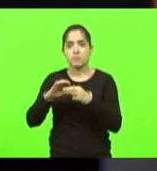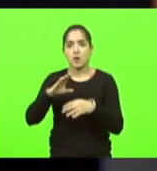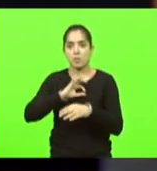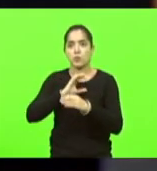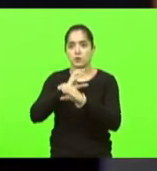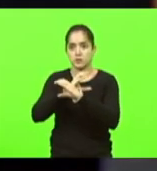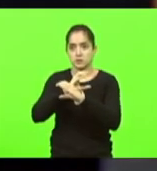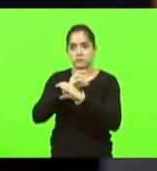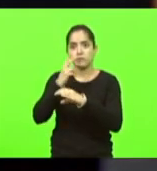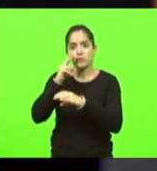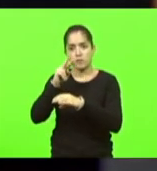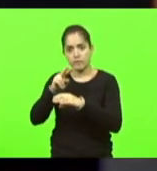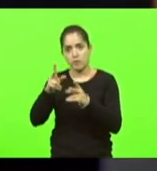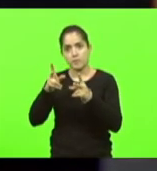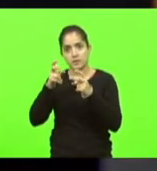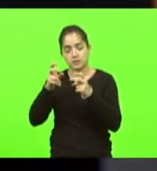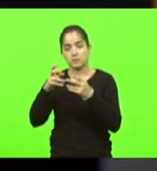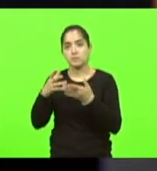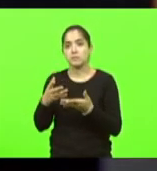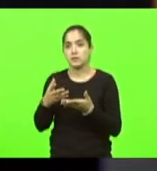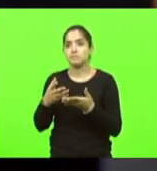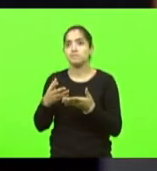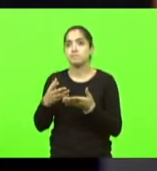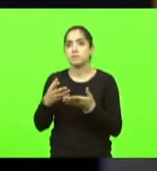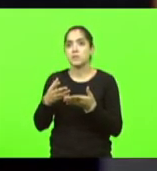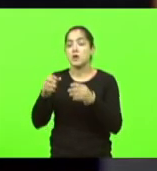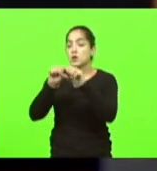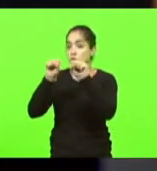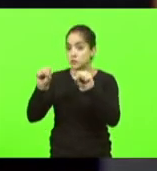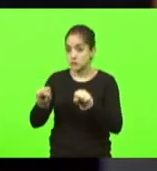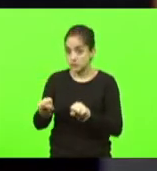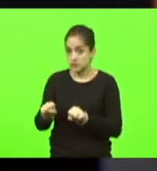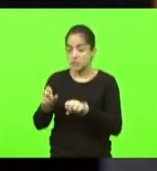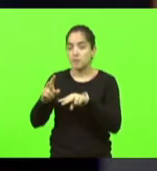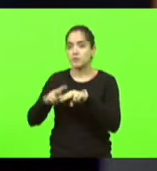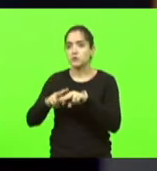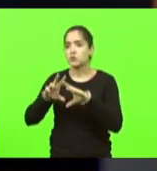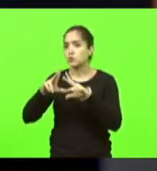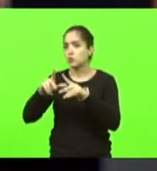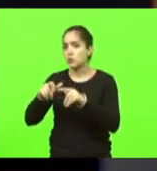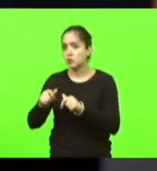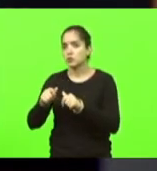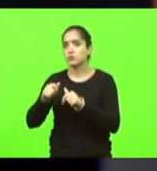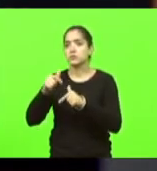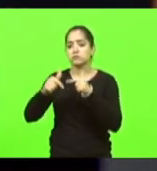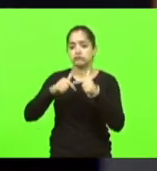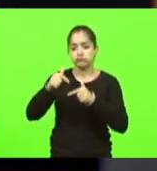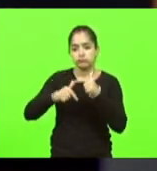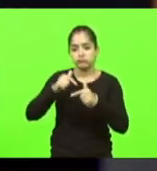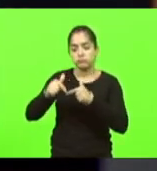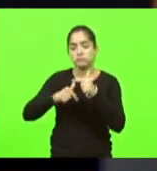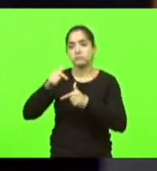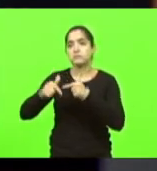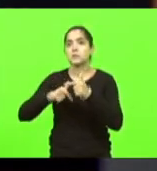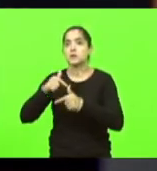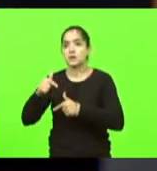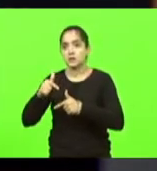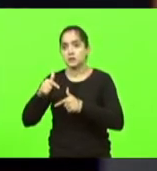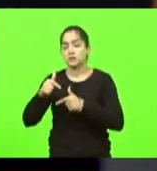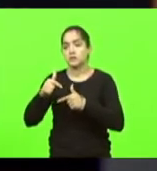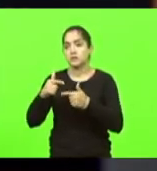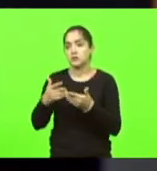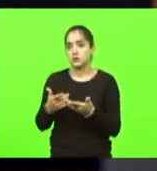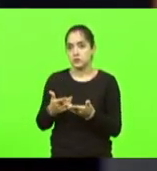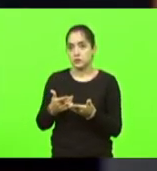últimos dias aqui e o sistema prisional também todos aqueles que faz os agentes de sau aos